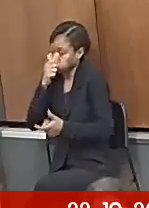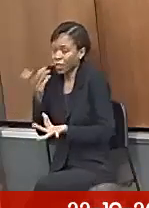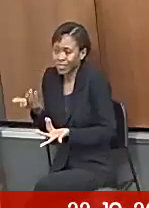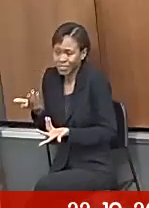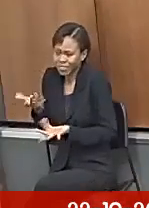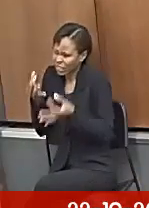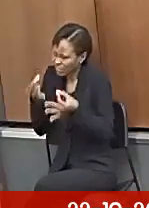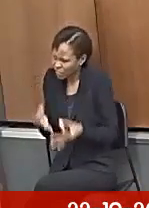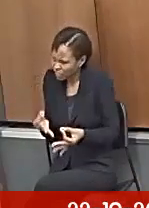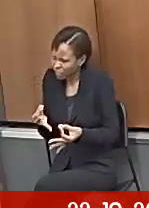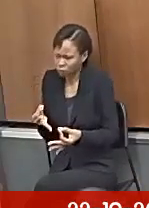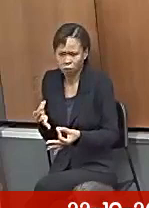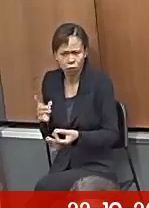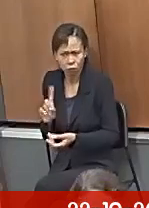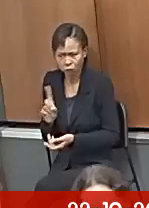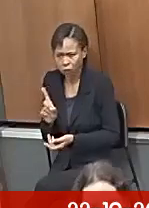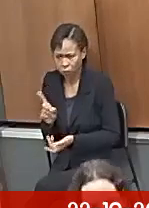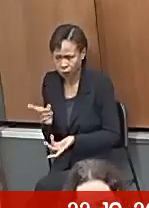justo.